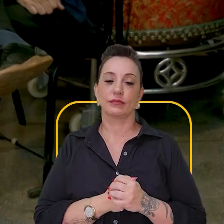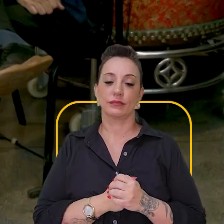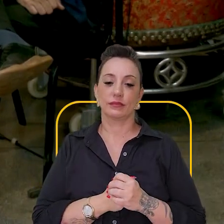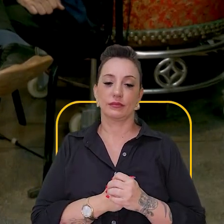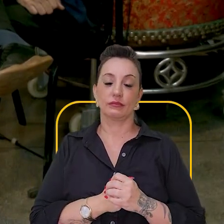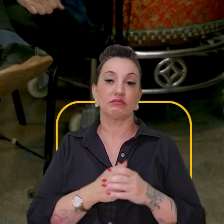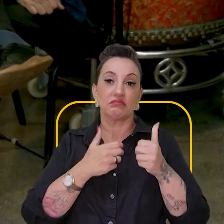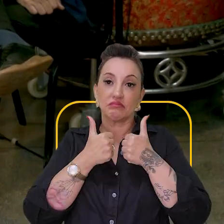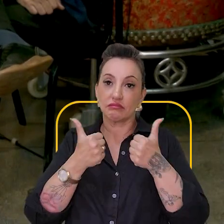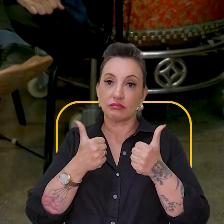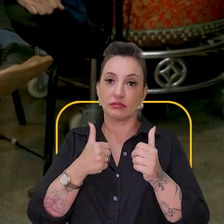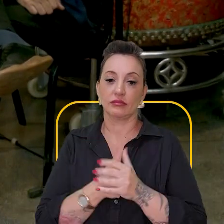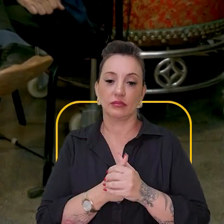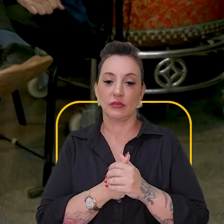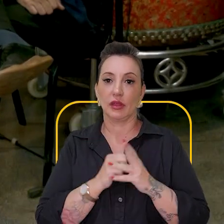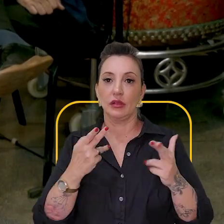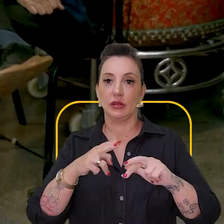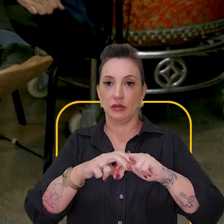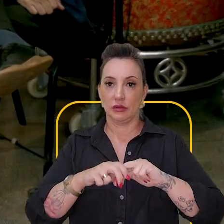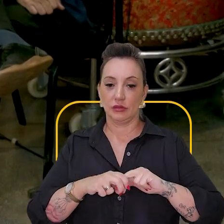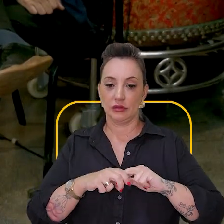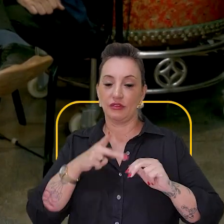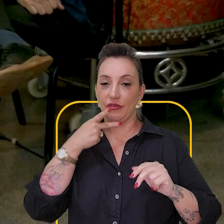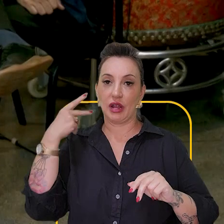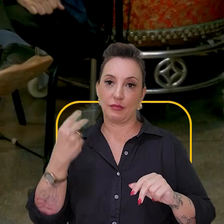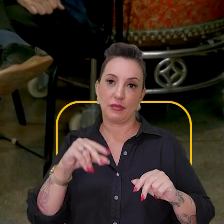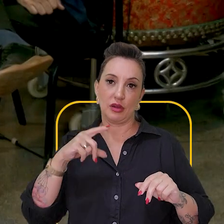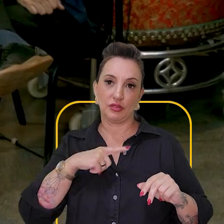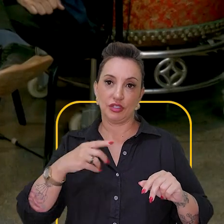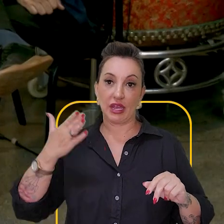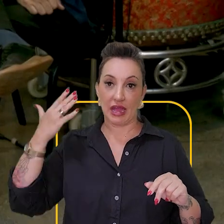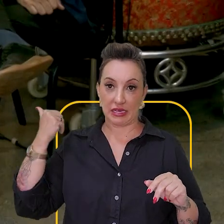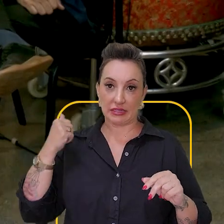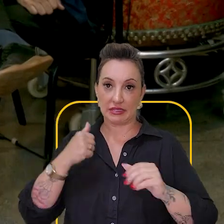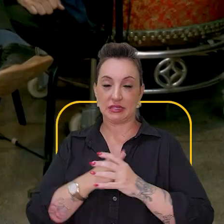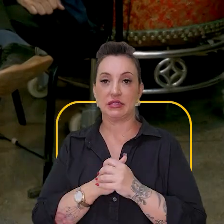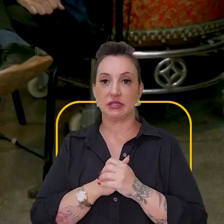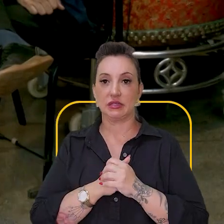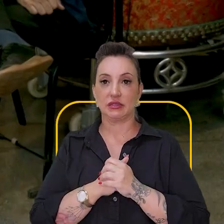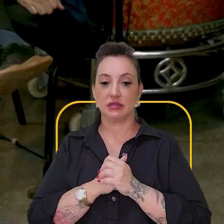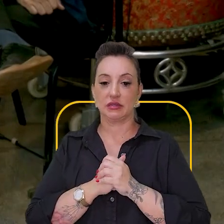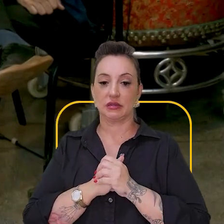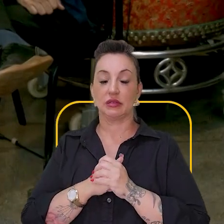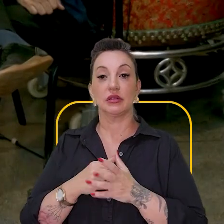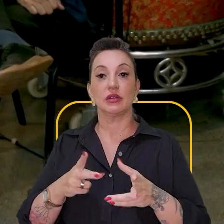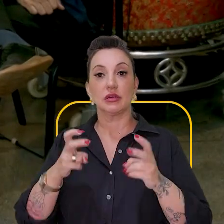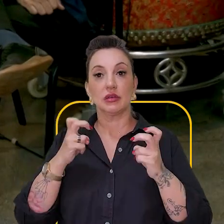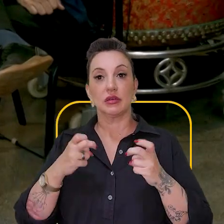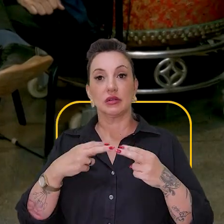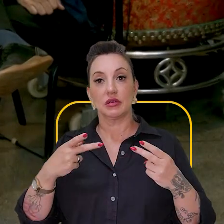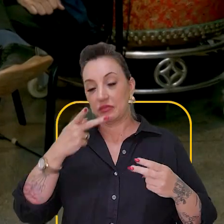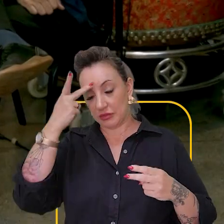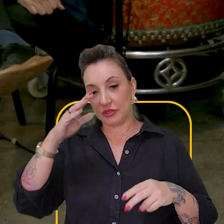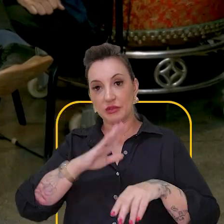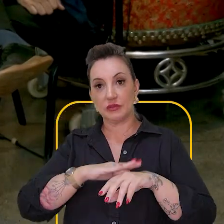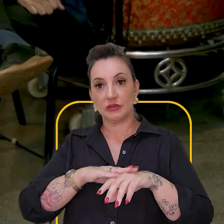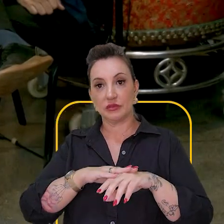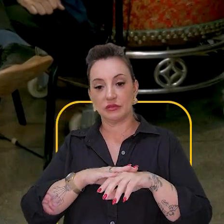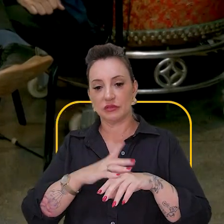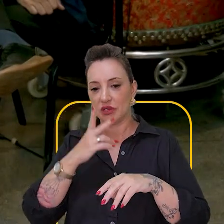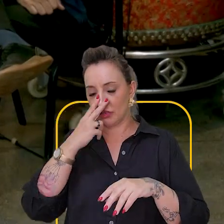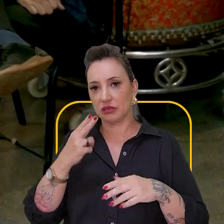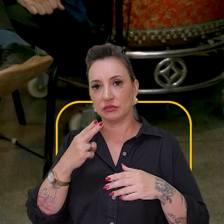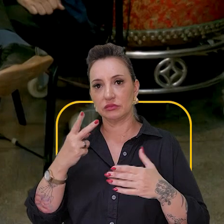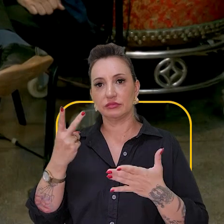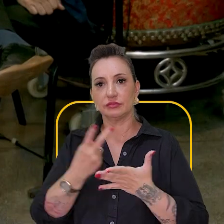aquilo tudo bem Não é por isso que eu vou falar mal do que eu tinha antes então eu vejo muito o pessoal fazer isso eu